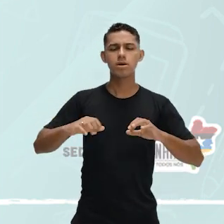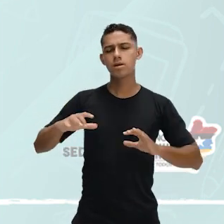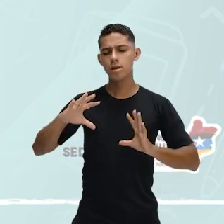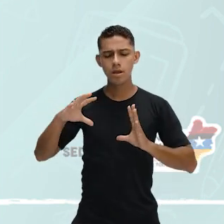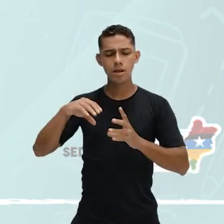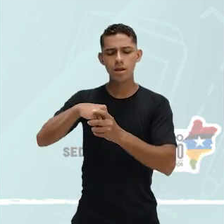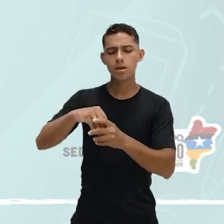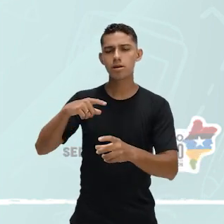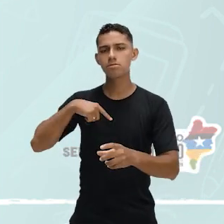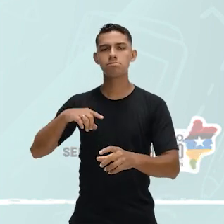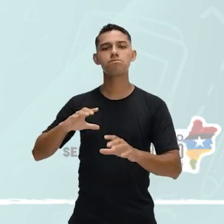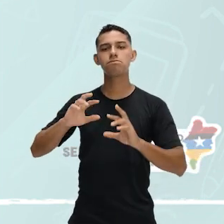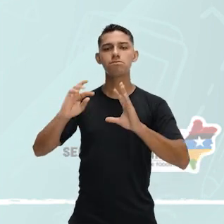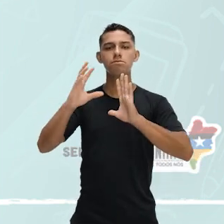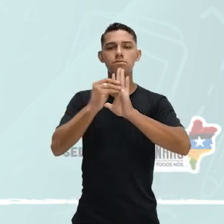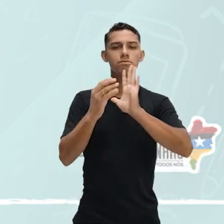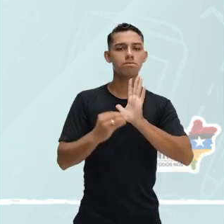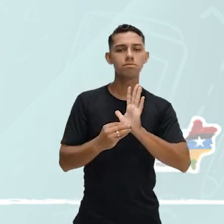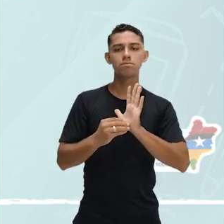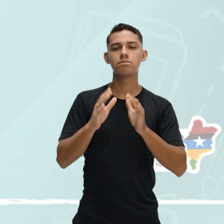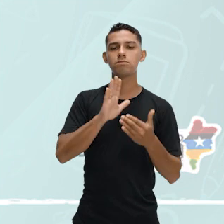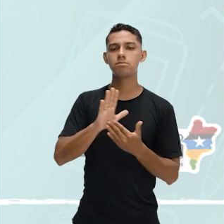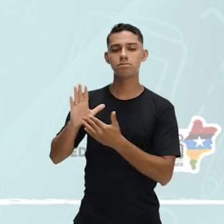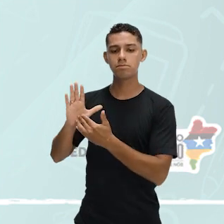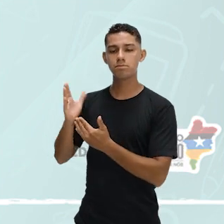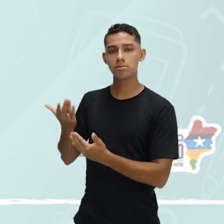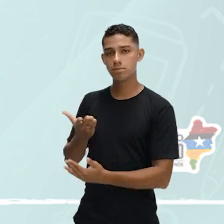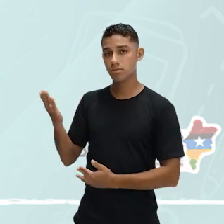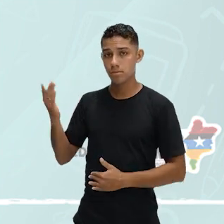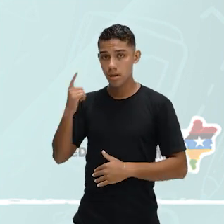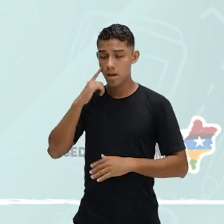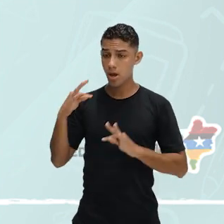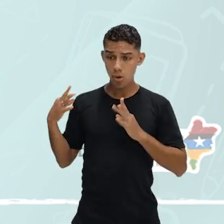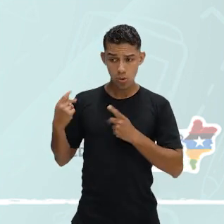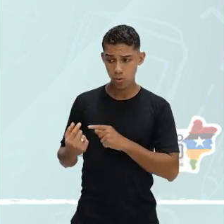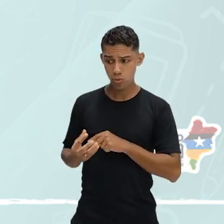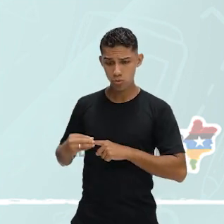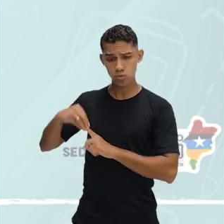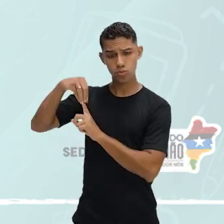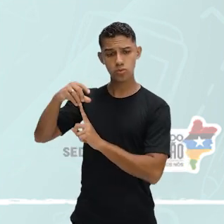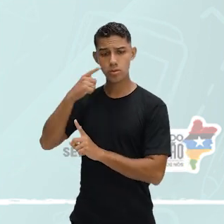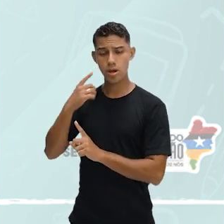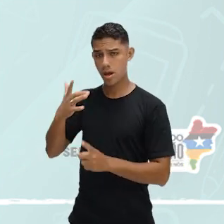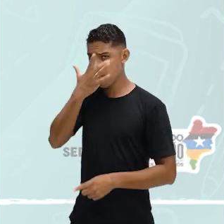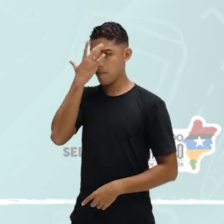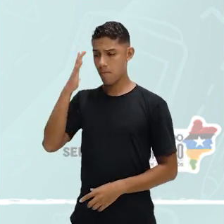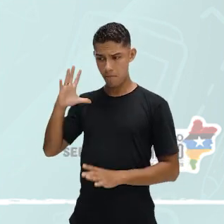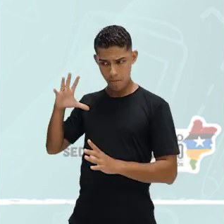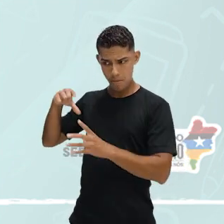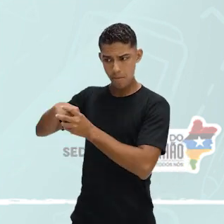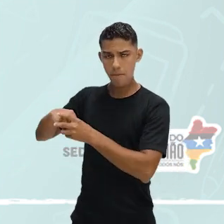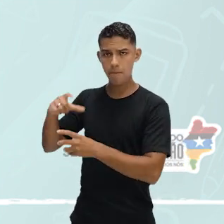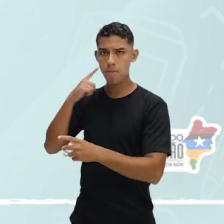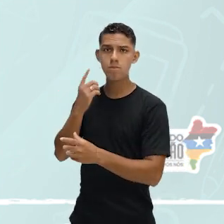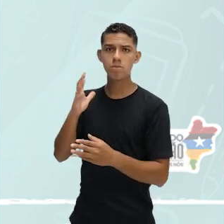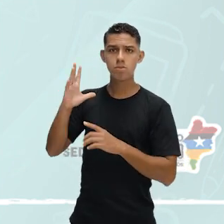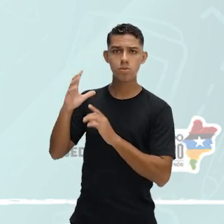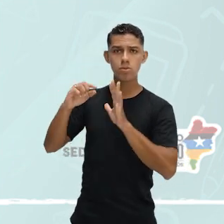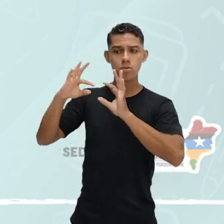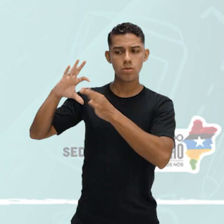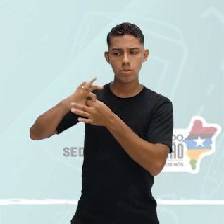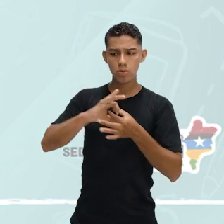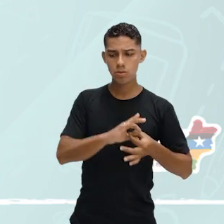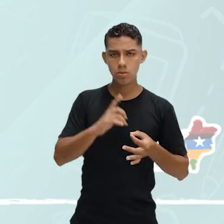tá? Lembrando vocês que eles não são os únicos contratualistas, mas teoricamente são os que mais aparecem para